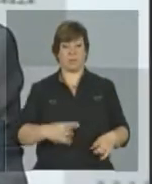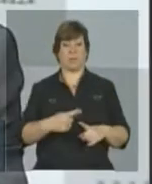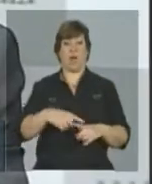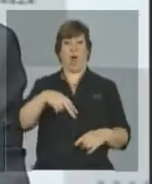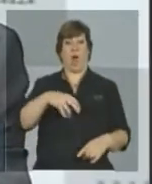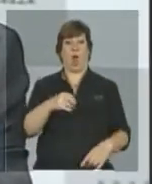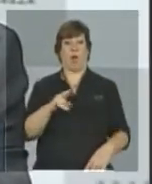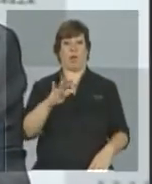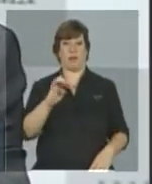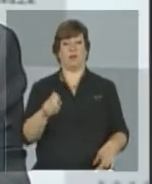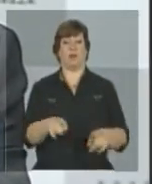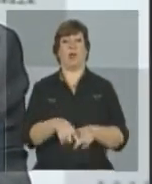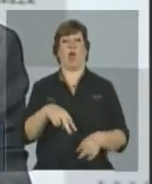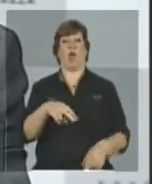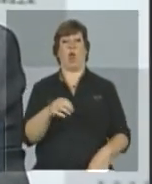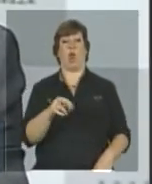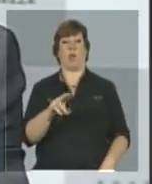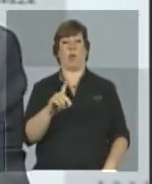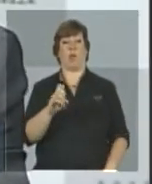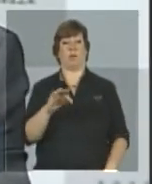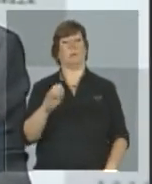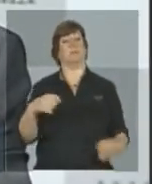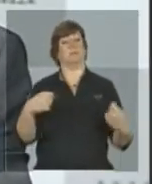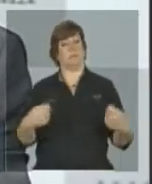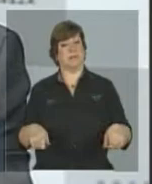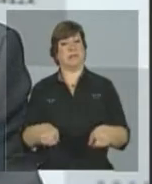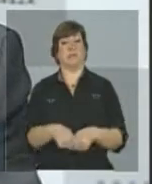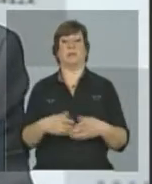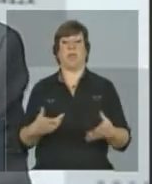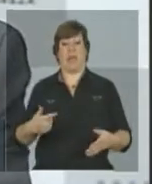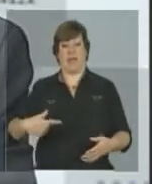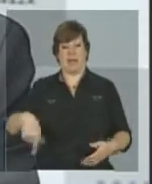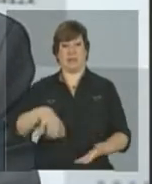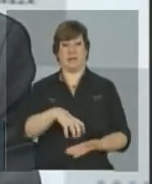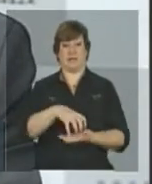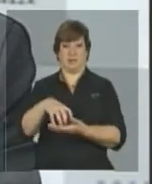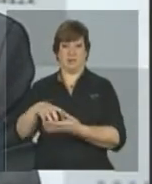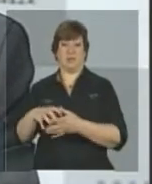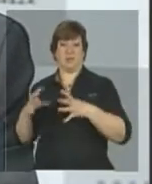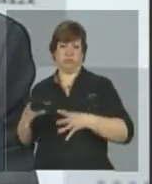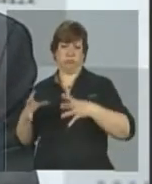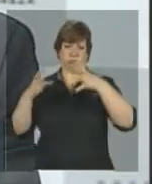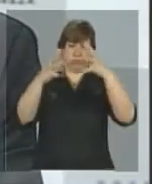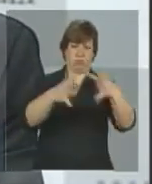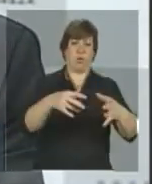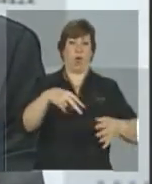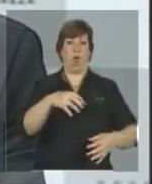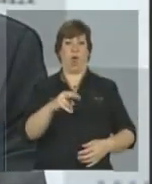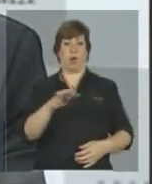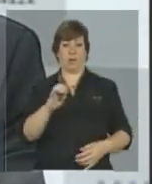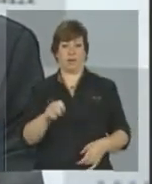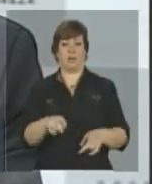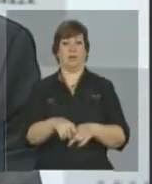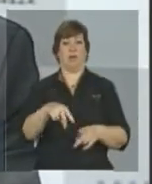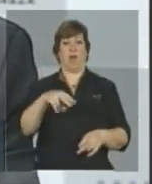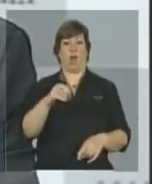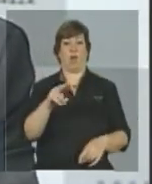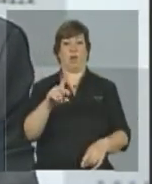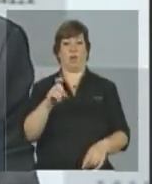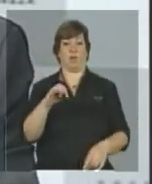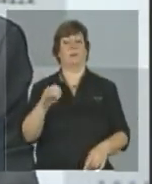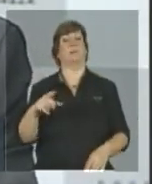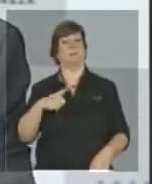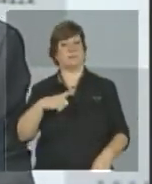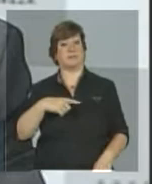norte e nordeste. Portanto, houve uma priorização dessas equipes na região norte e nordeste, sendo que hoje nós temos 1611